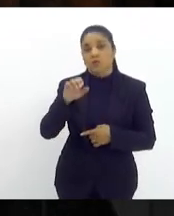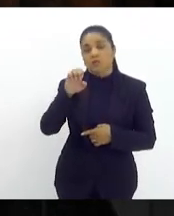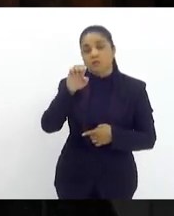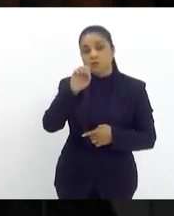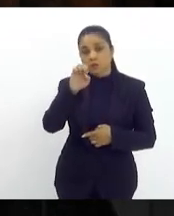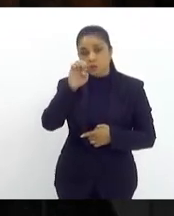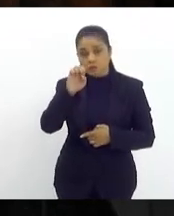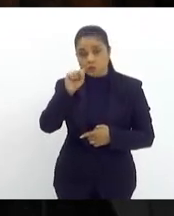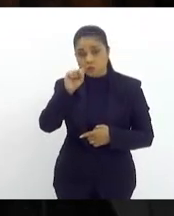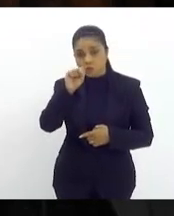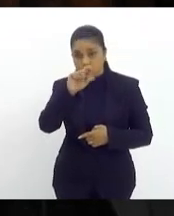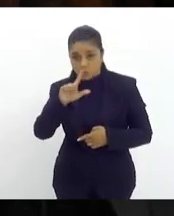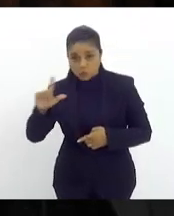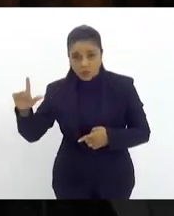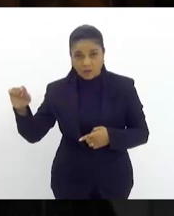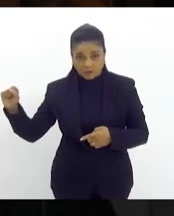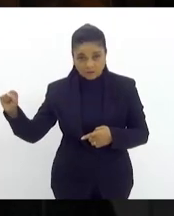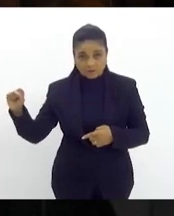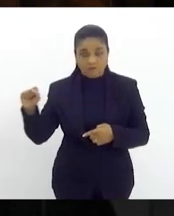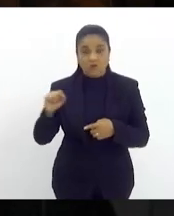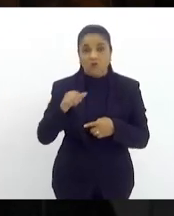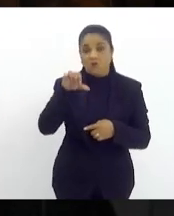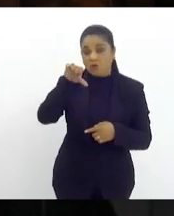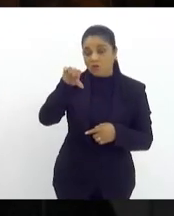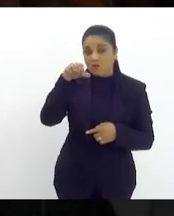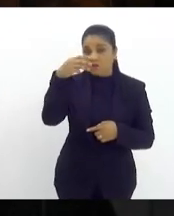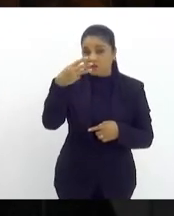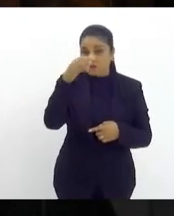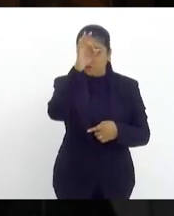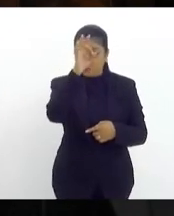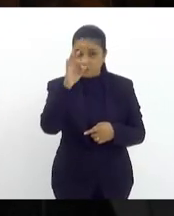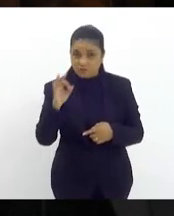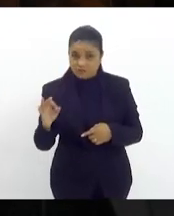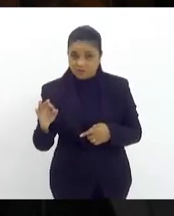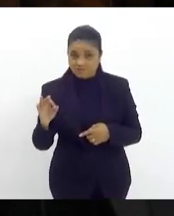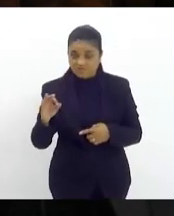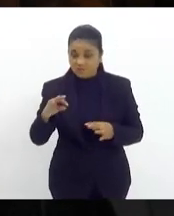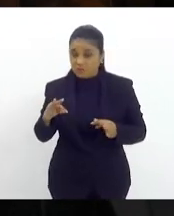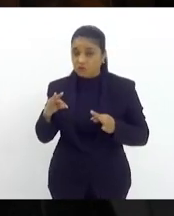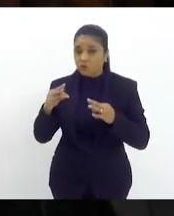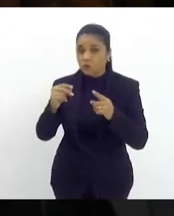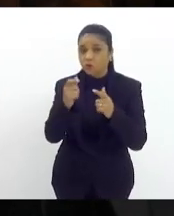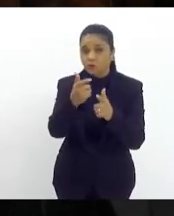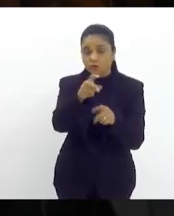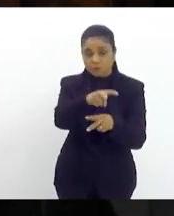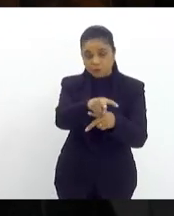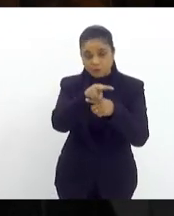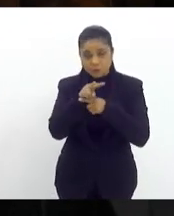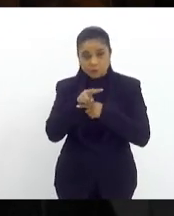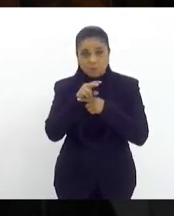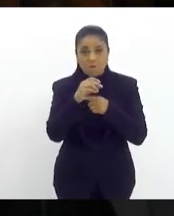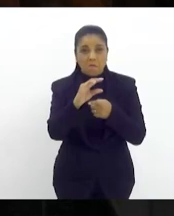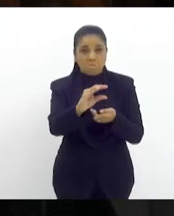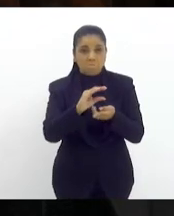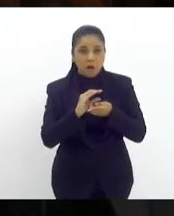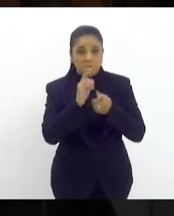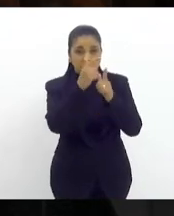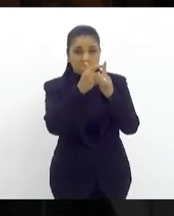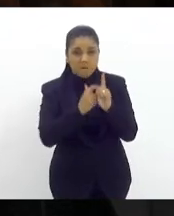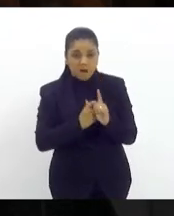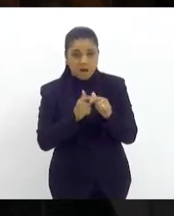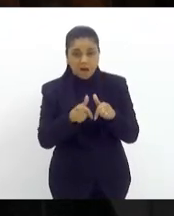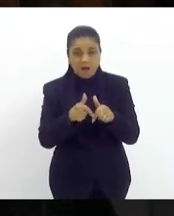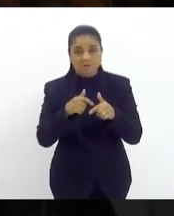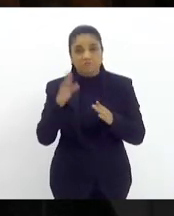responsáveis por 93% de todos os empréstimos contraídos dentro do Brasil